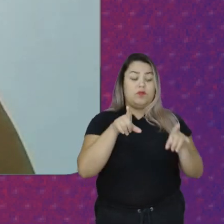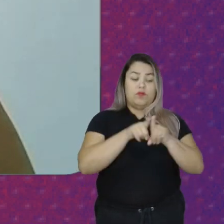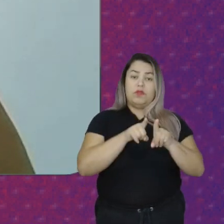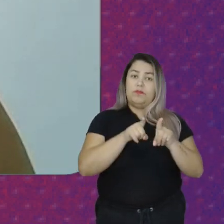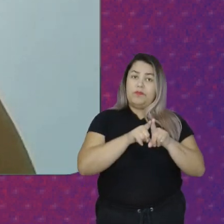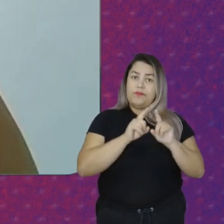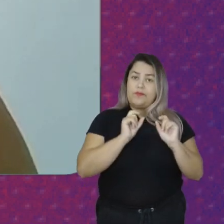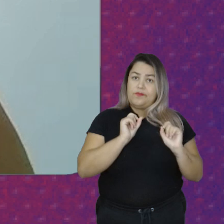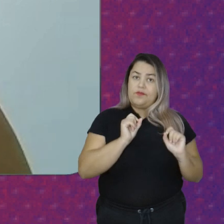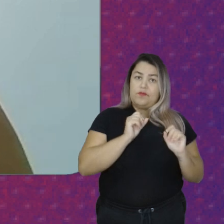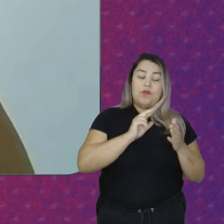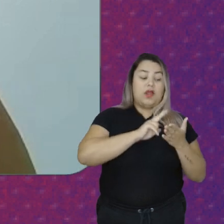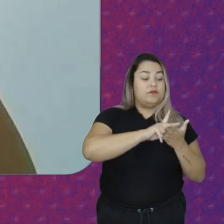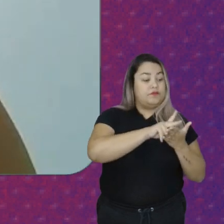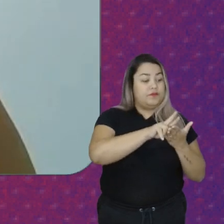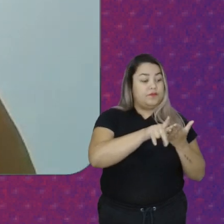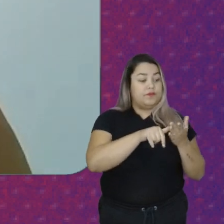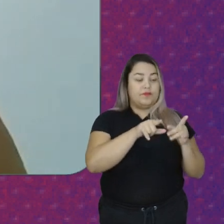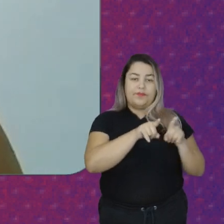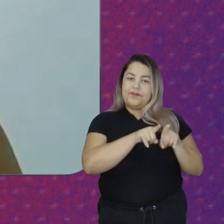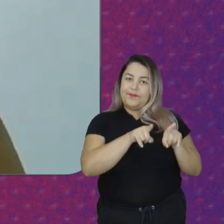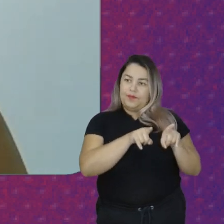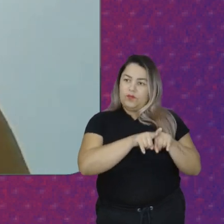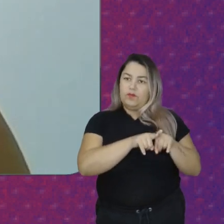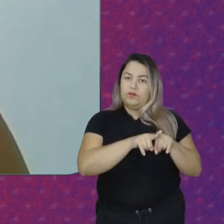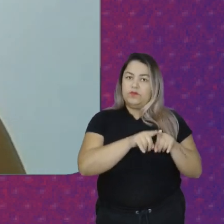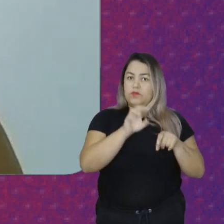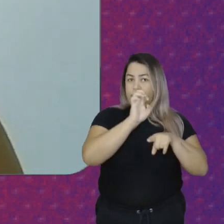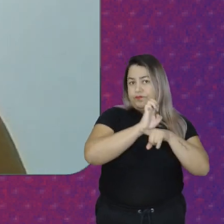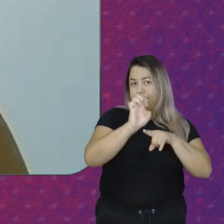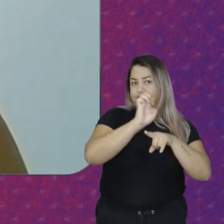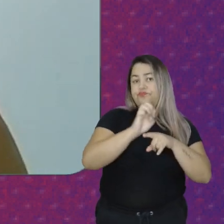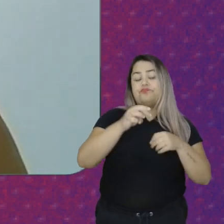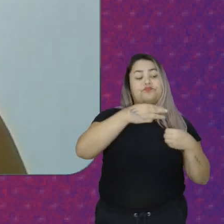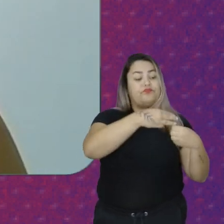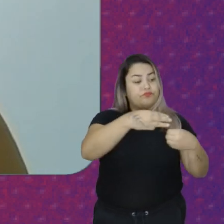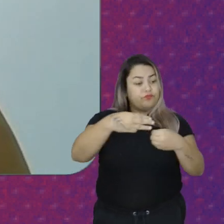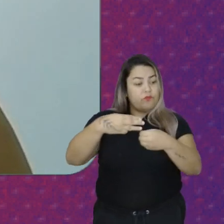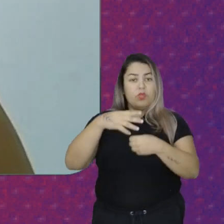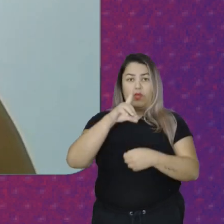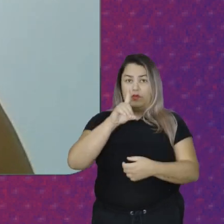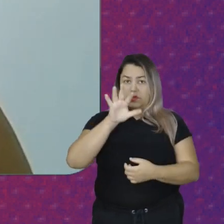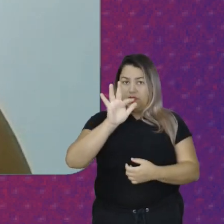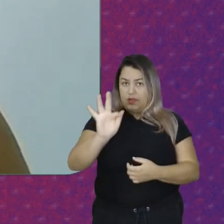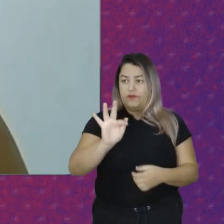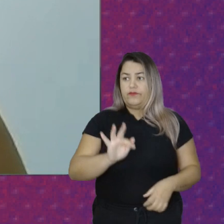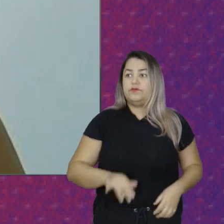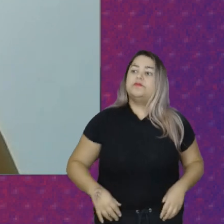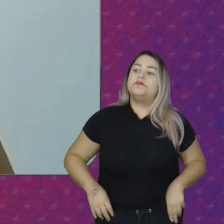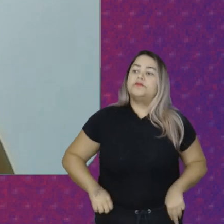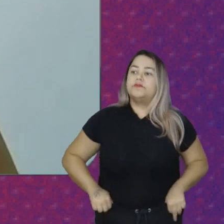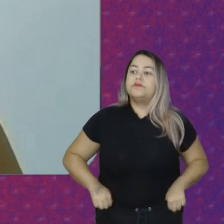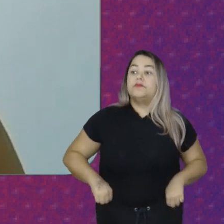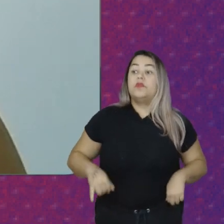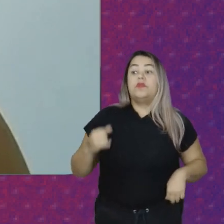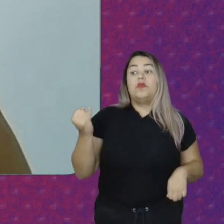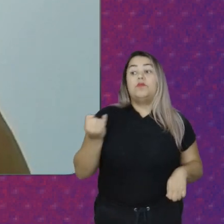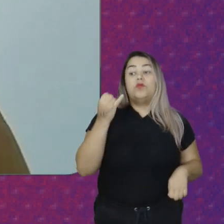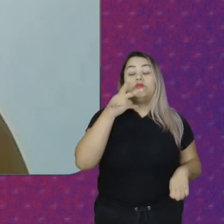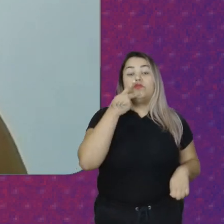uma série de pactuações com estados, municípios e Distrito Federal. E é importante falar